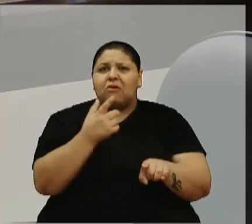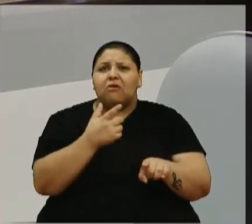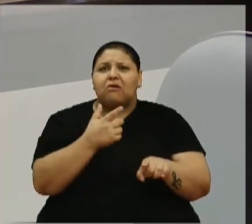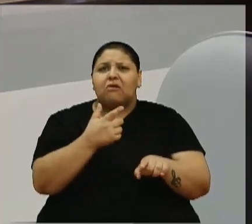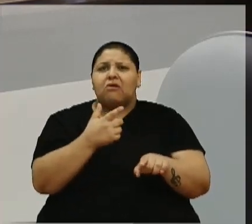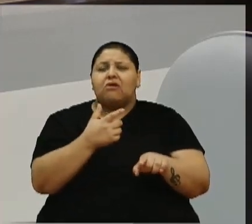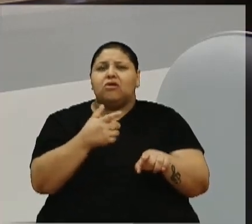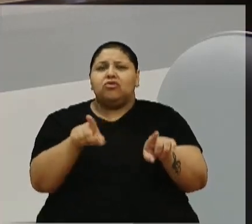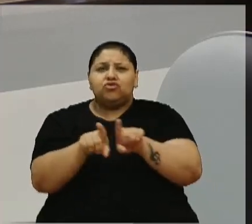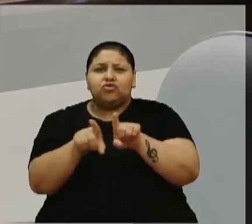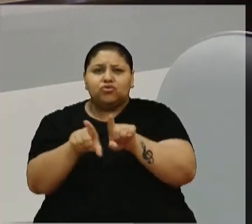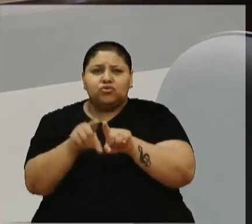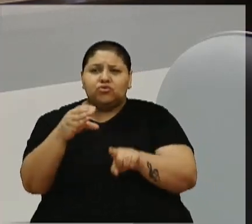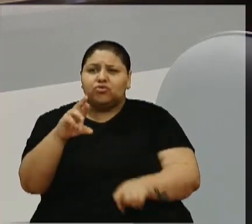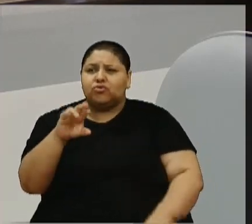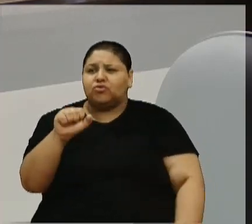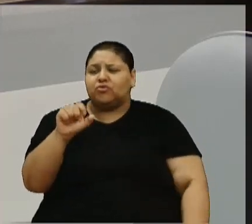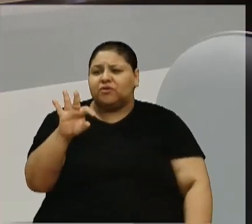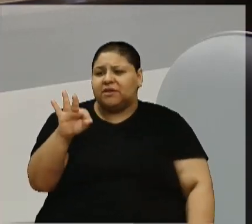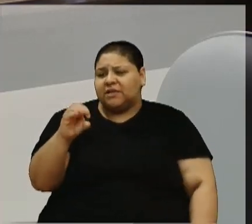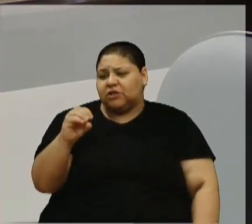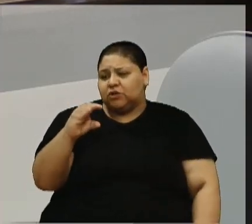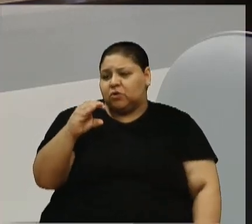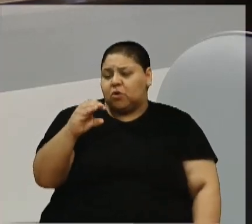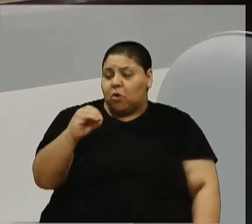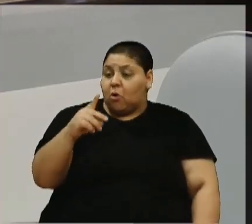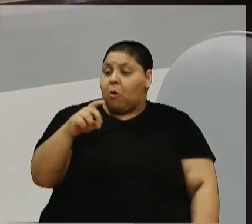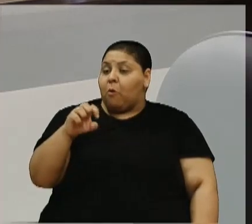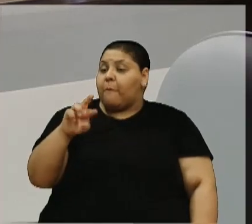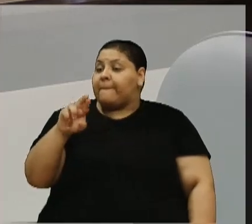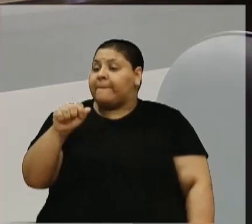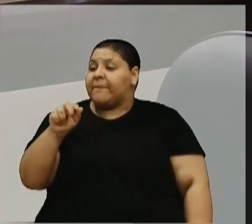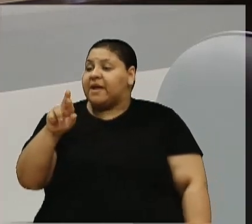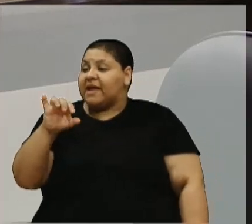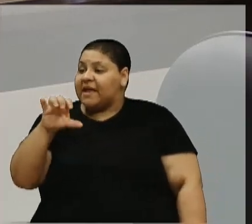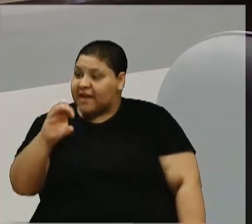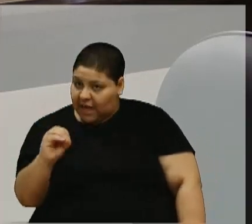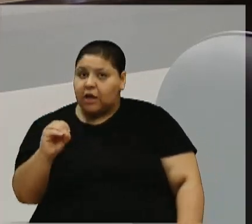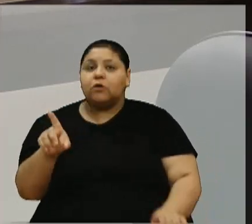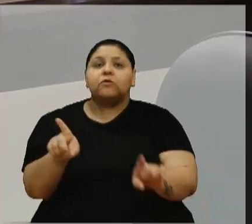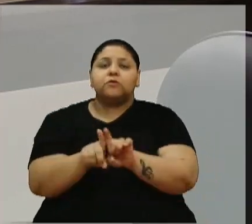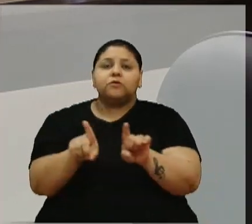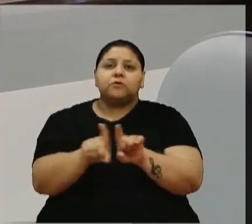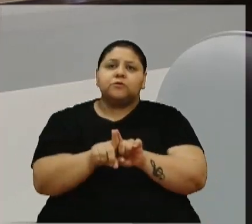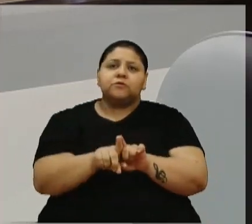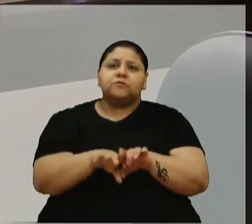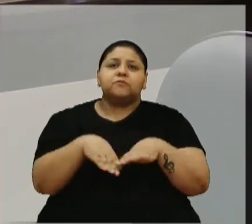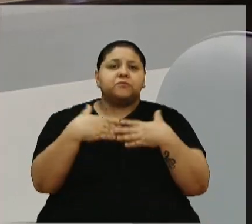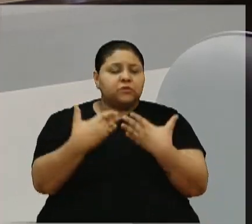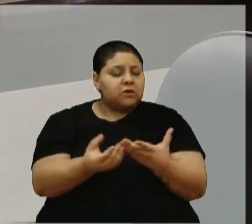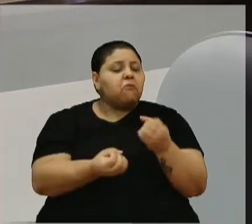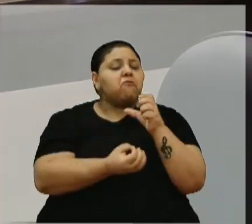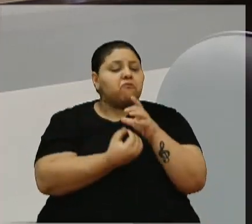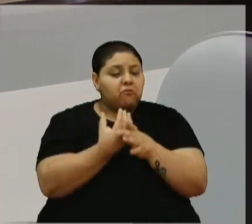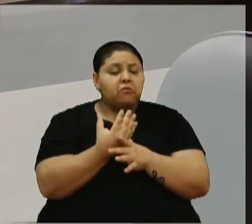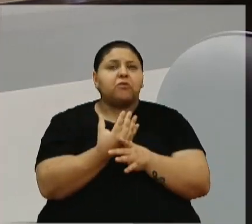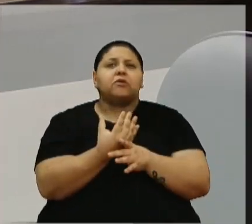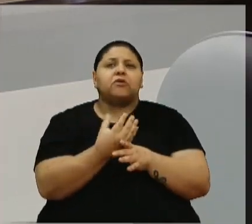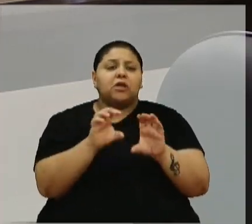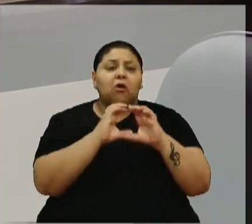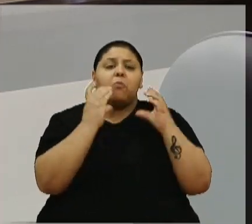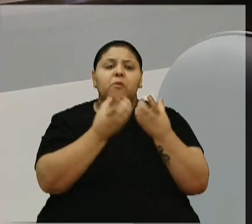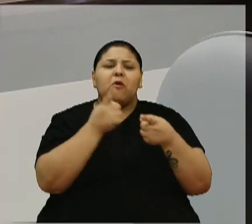anos, dito aqui pelo meu amigo Peter, que ela foi zeladora, com certeza fundadora daquela comunidade,